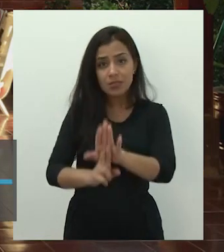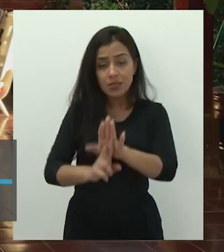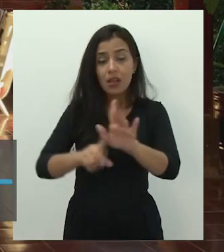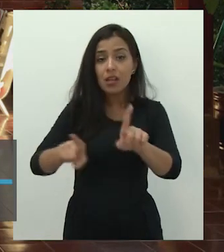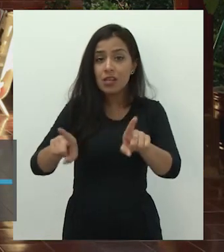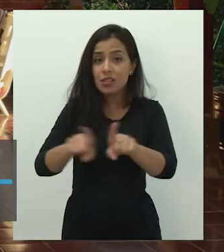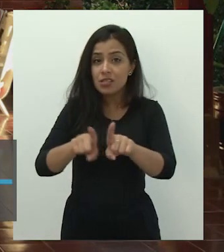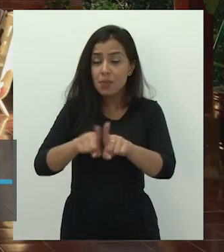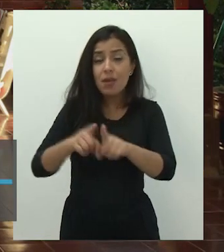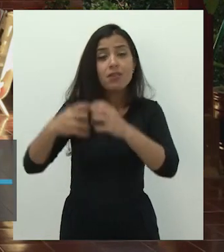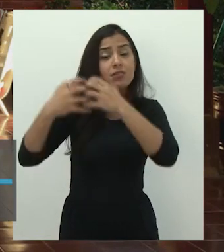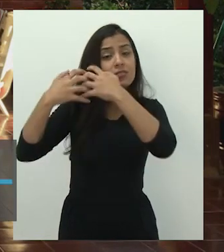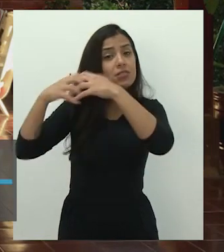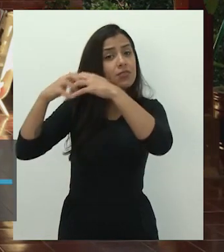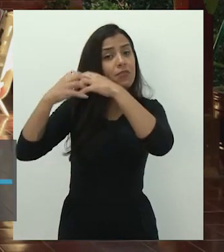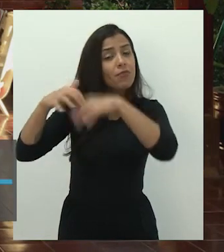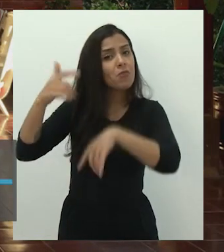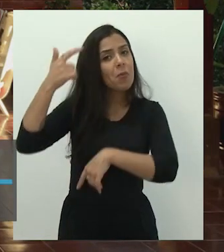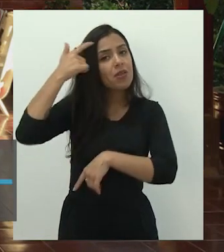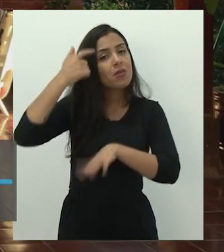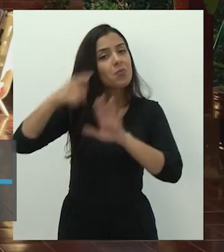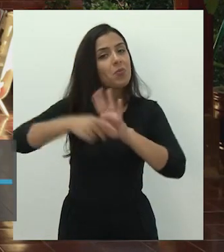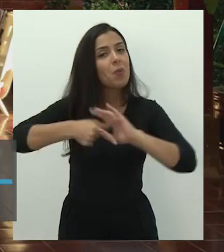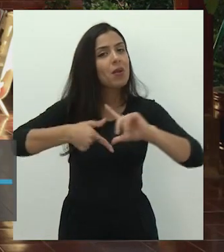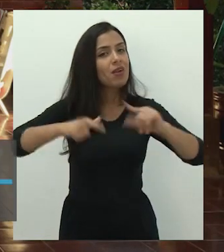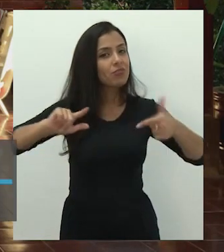de desenvolver seu pensamento algébrico.